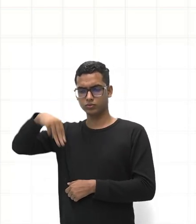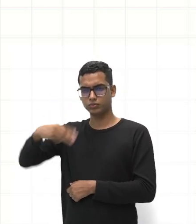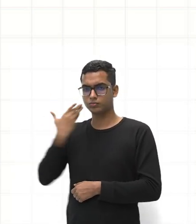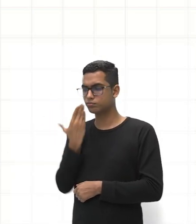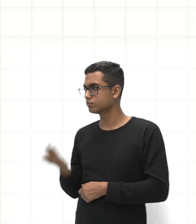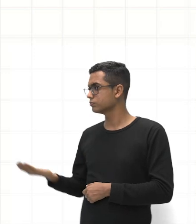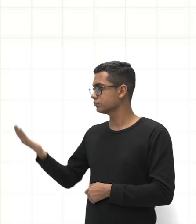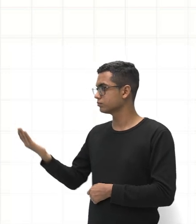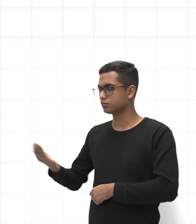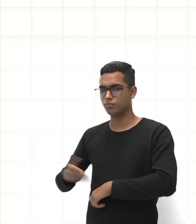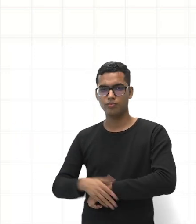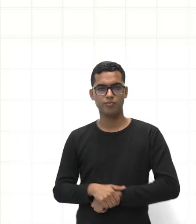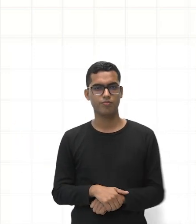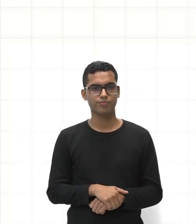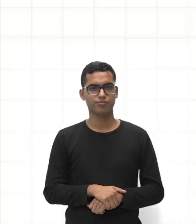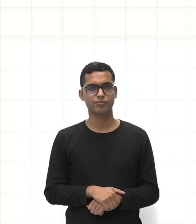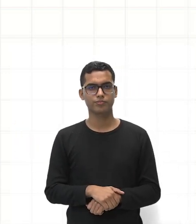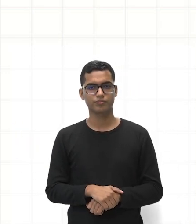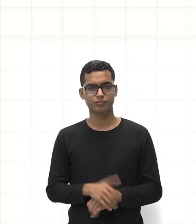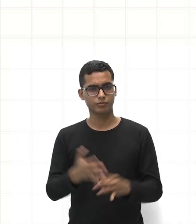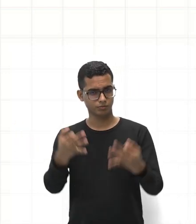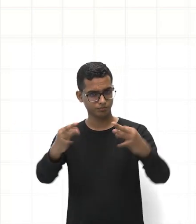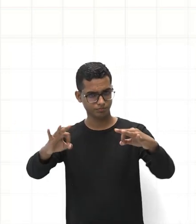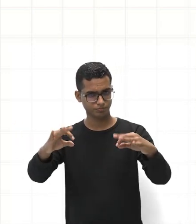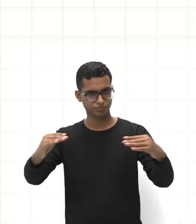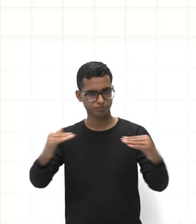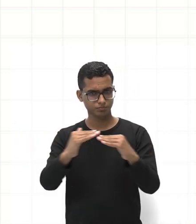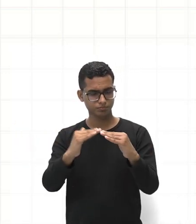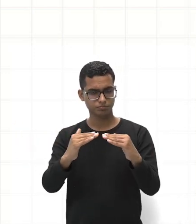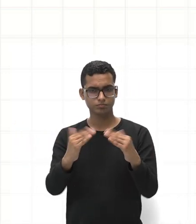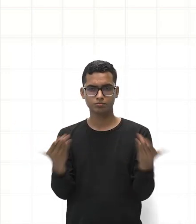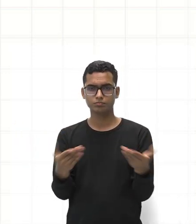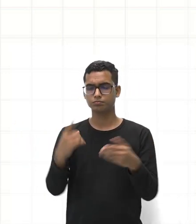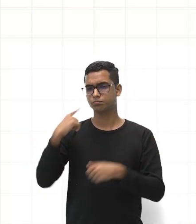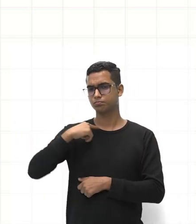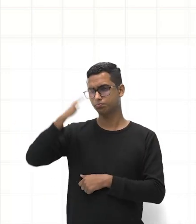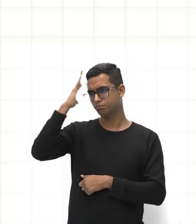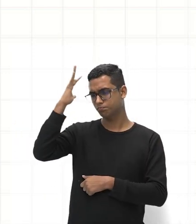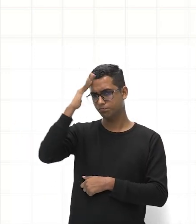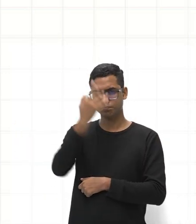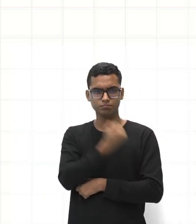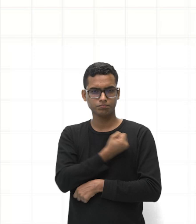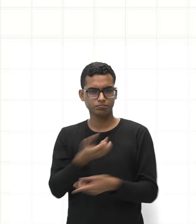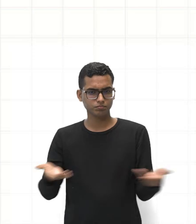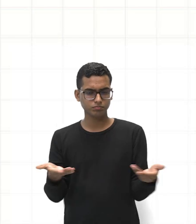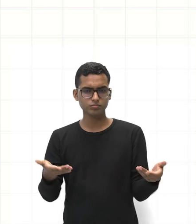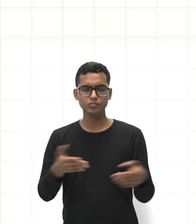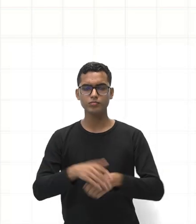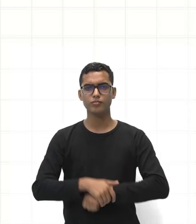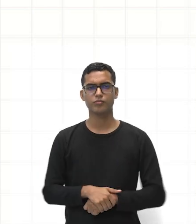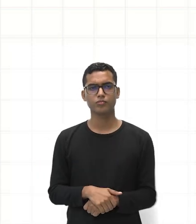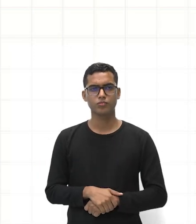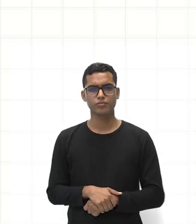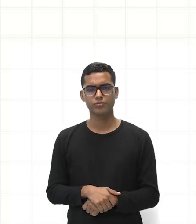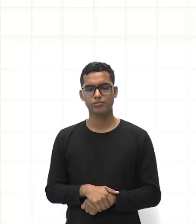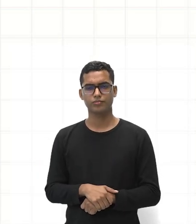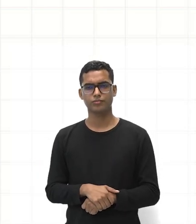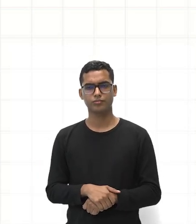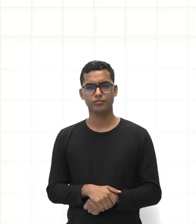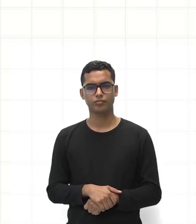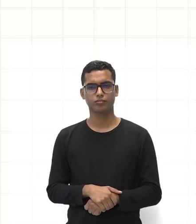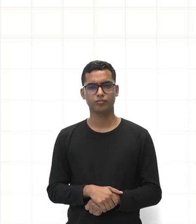em cada lado. Certo? Bora pensar com o número. Qual é o perímetro desse primeiro quadrado que o professor fez,